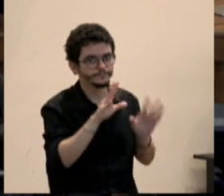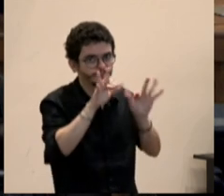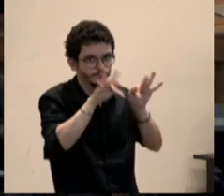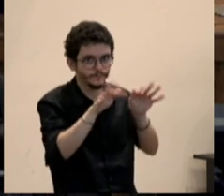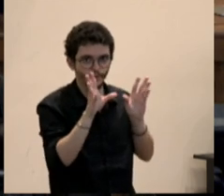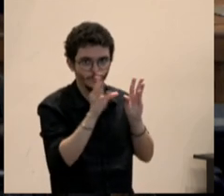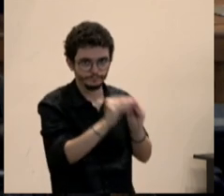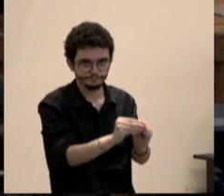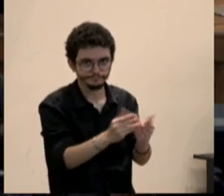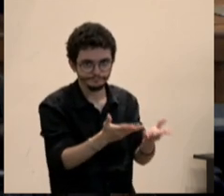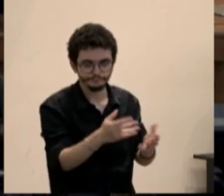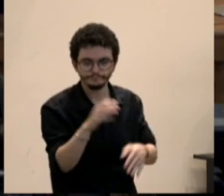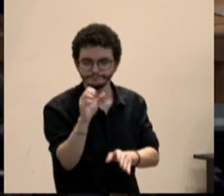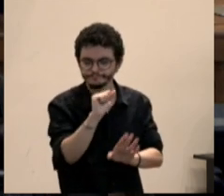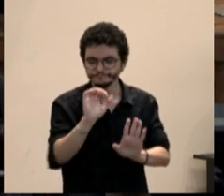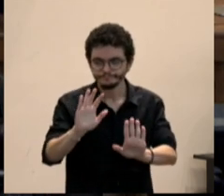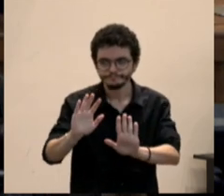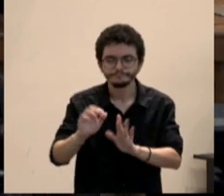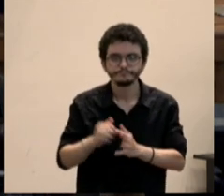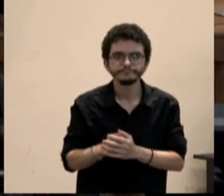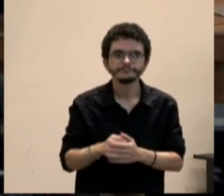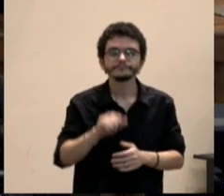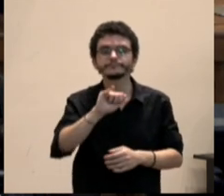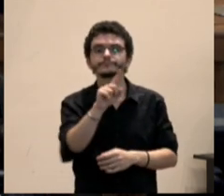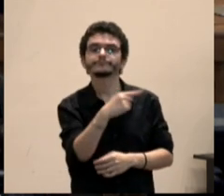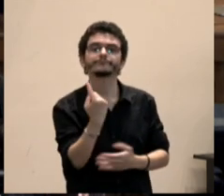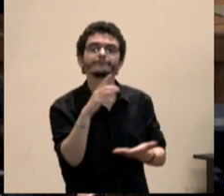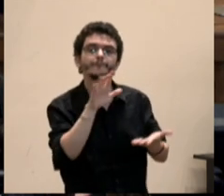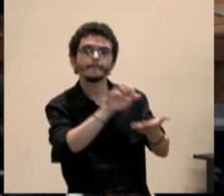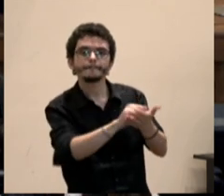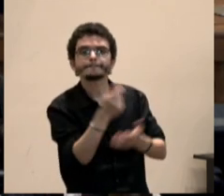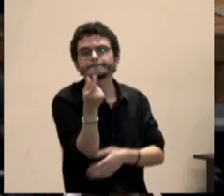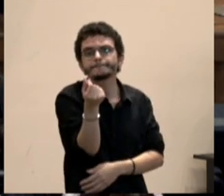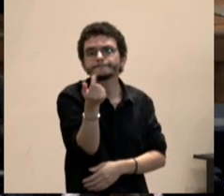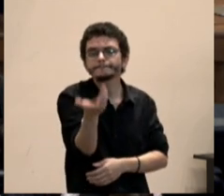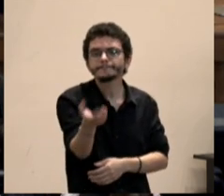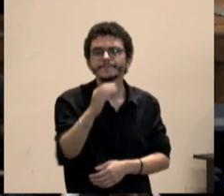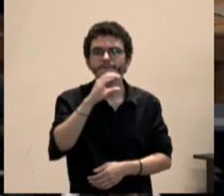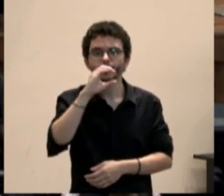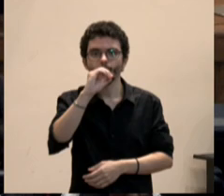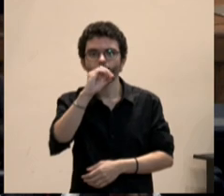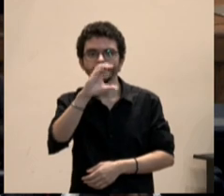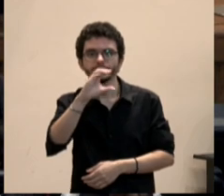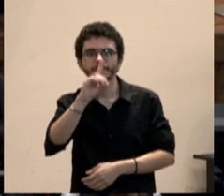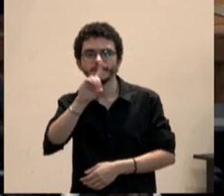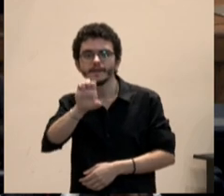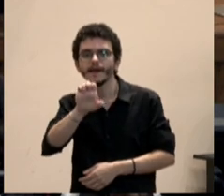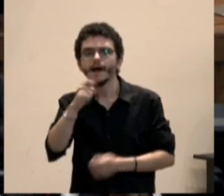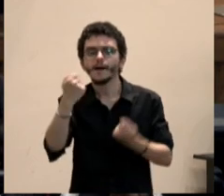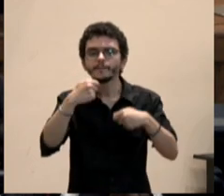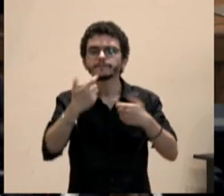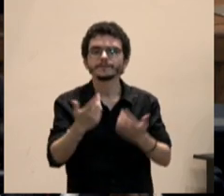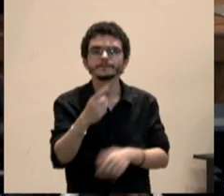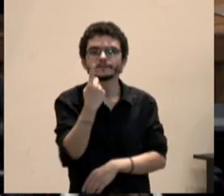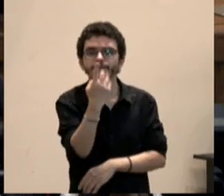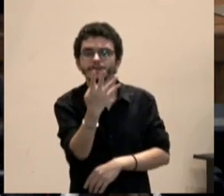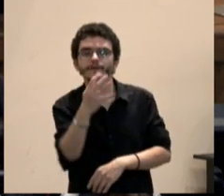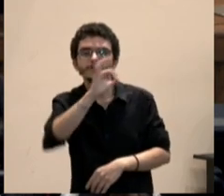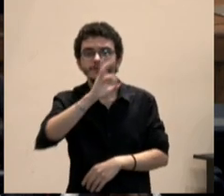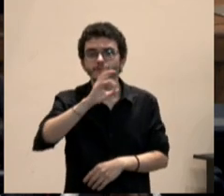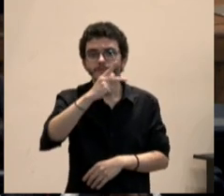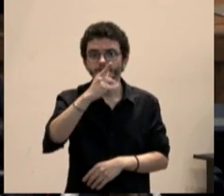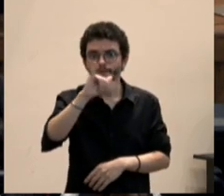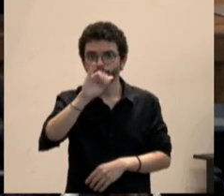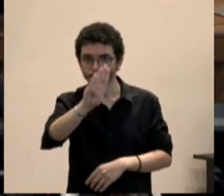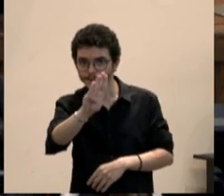olhada rápida. Se a gente aplicasse o valor da OCDE, precisaria de 14% do PIB.